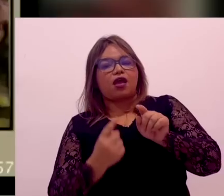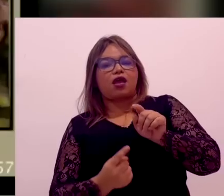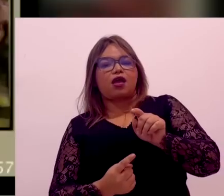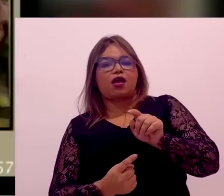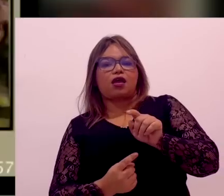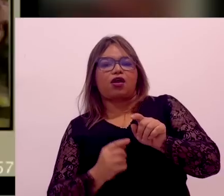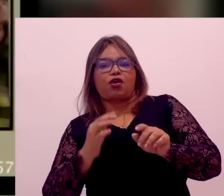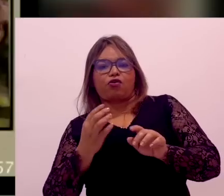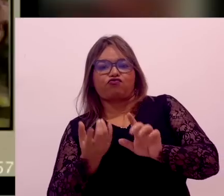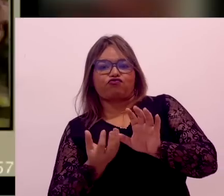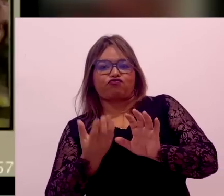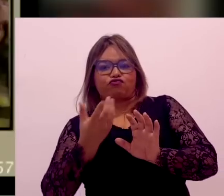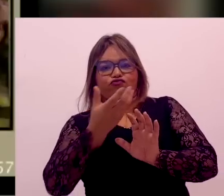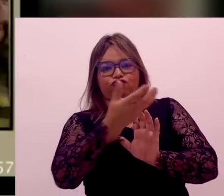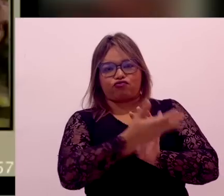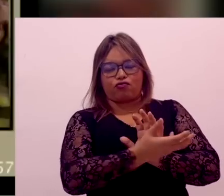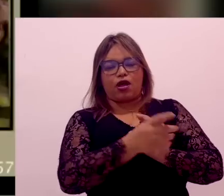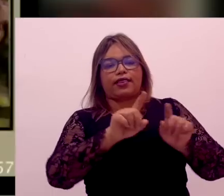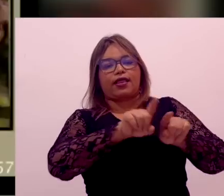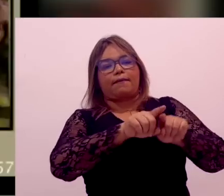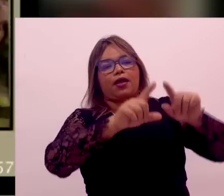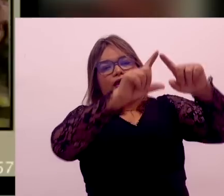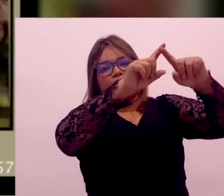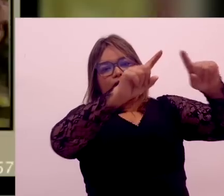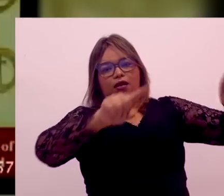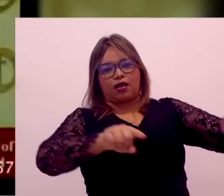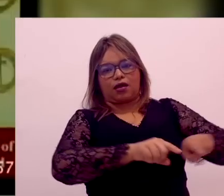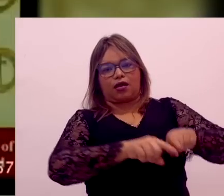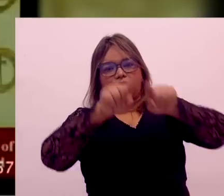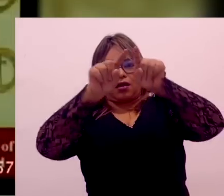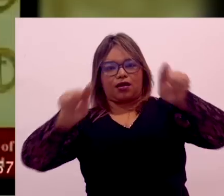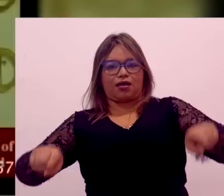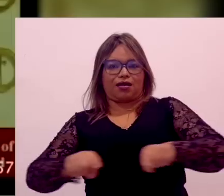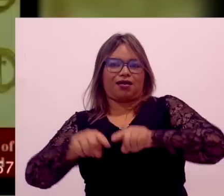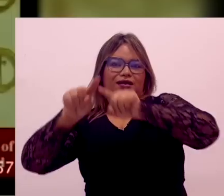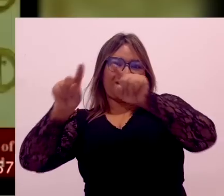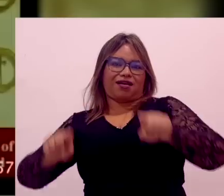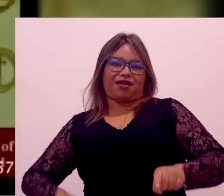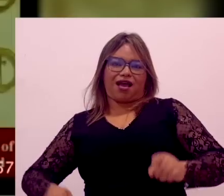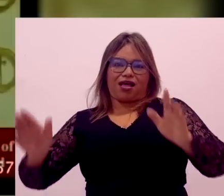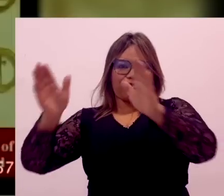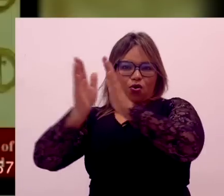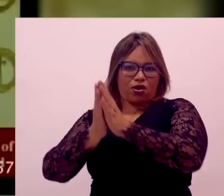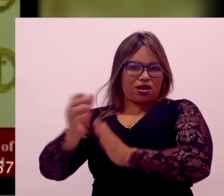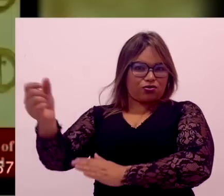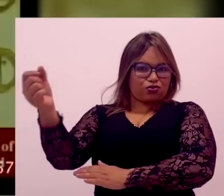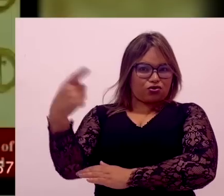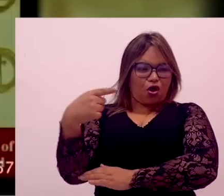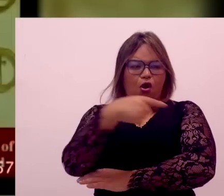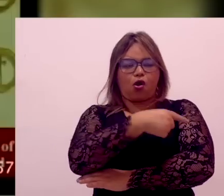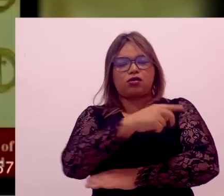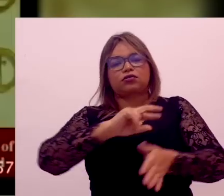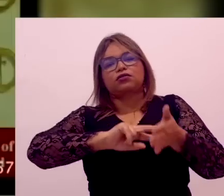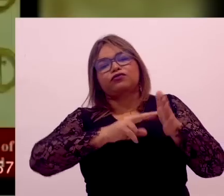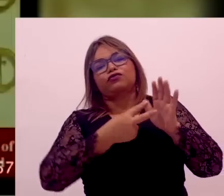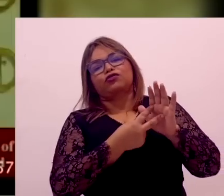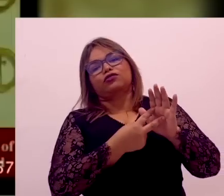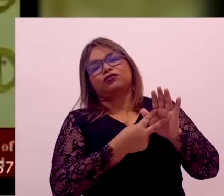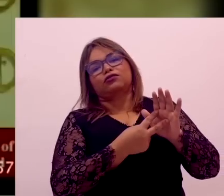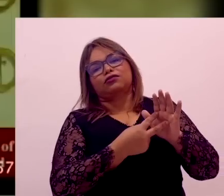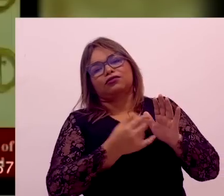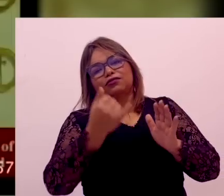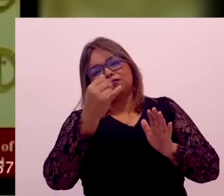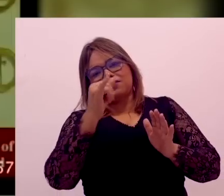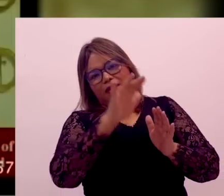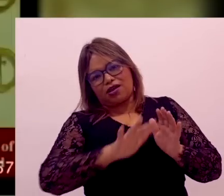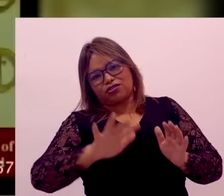a adoração do sol. Tudo isso no seu simbolismo. Aqui está o ritual da ressurreição de Irão Abif. E aqui